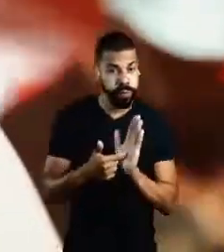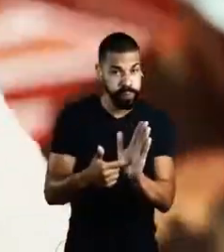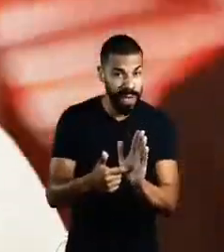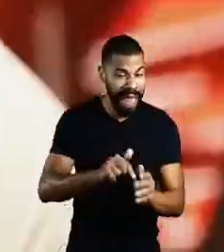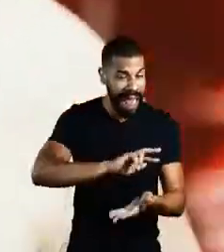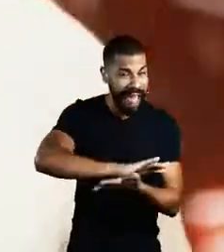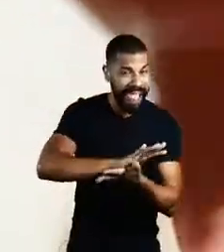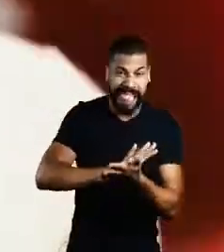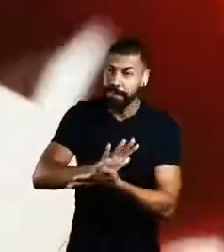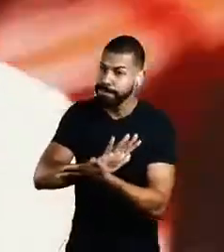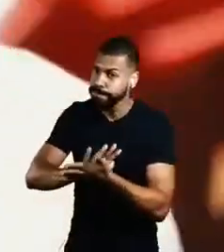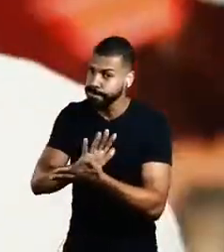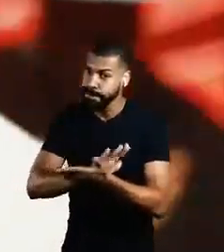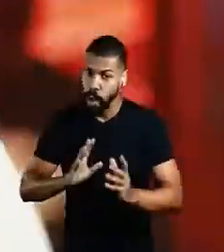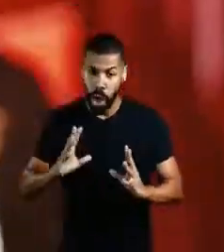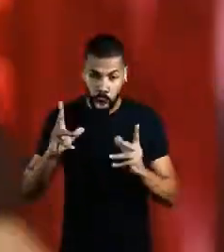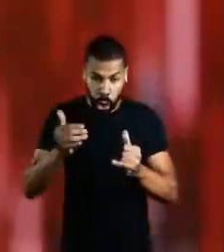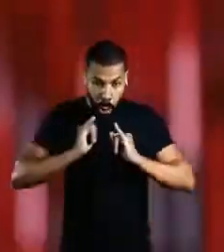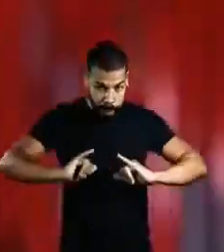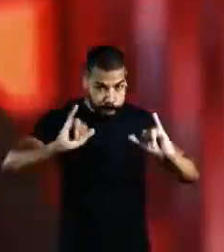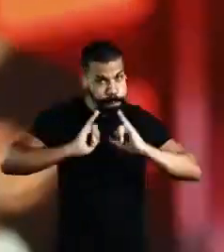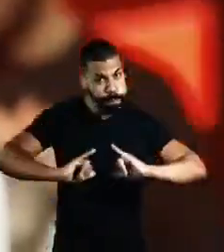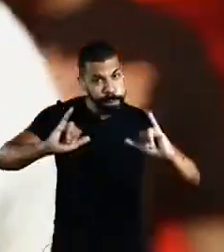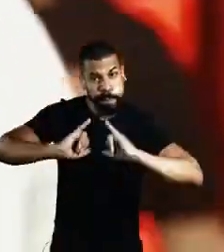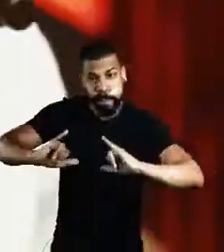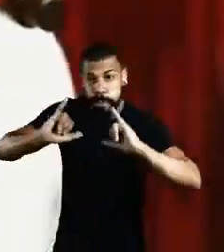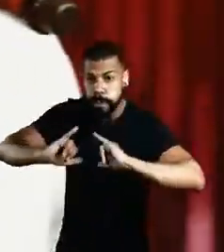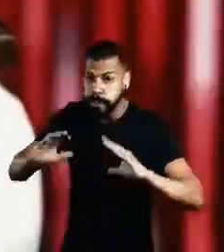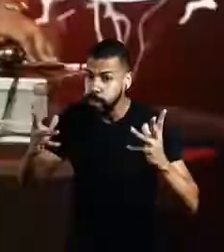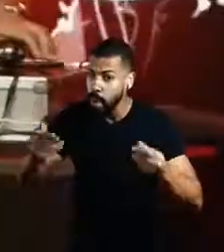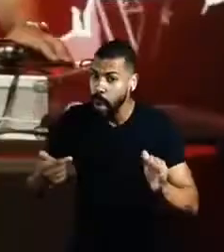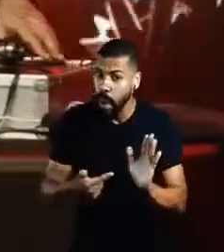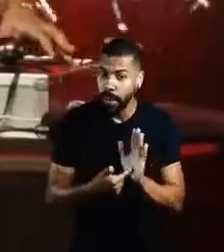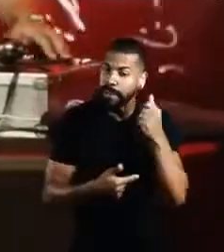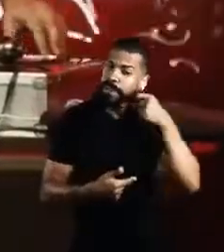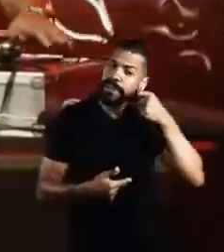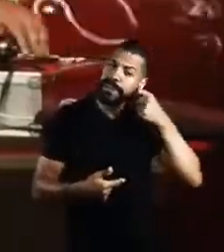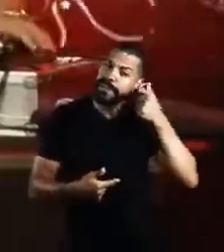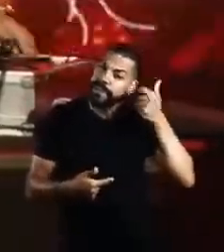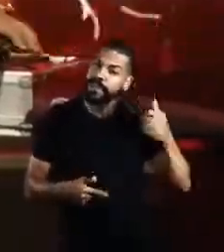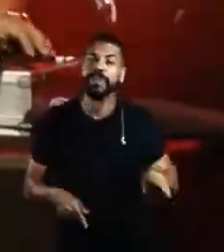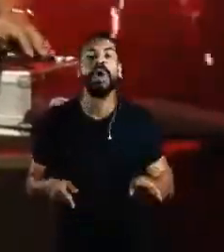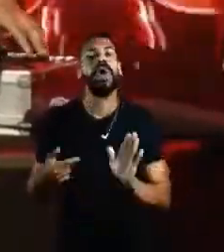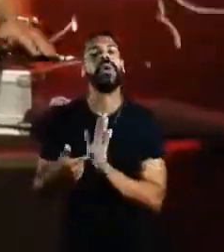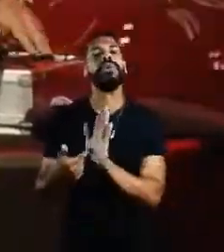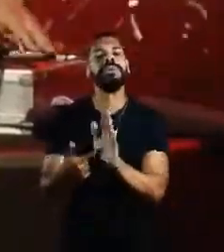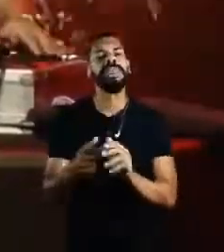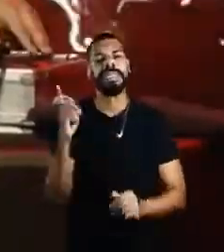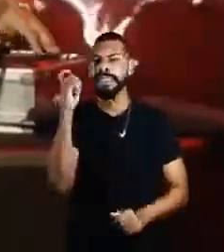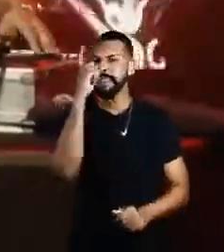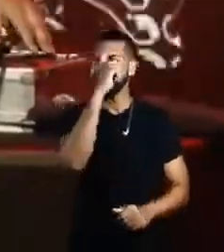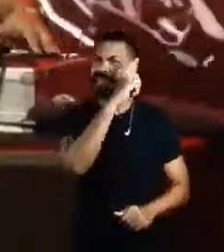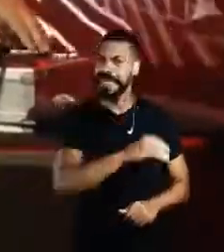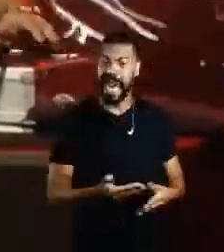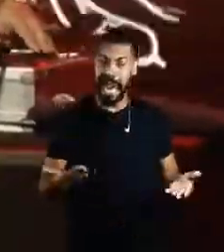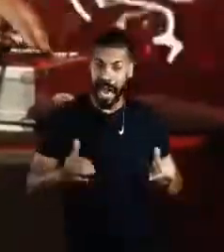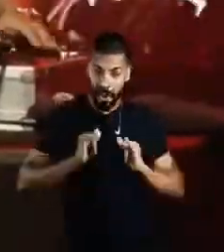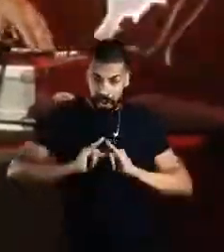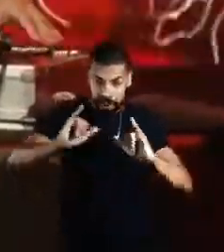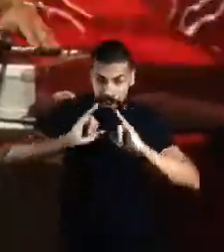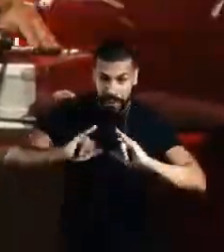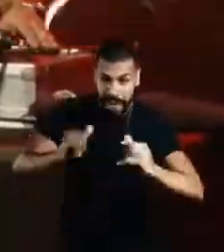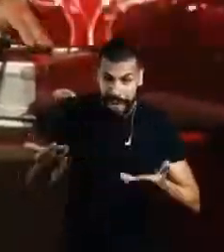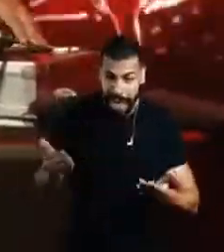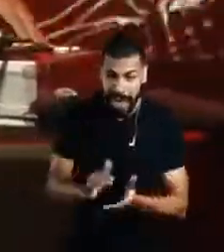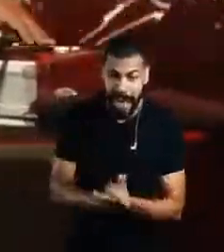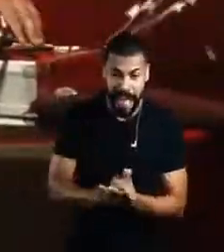é tudo propaganda. Matam pretos por aqui, como em Ruanda. Difícil acreditar, mas esse é o plano. Injetam crack